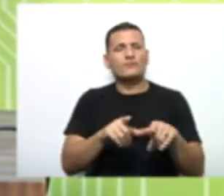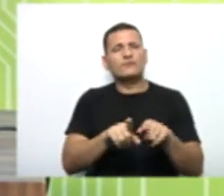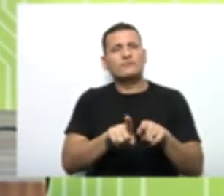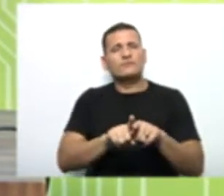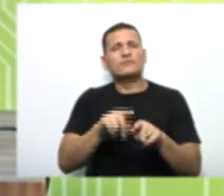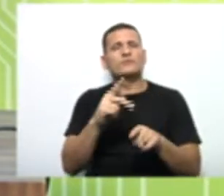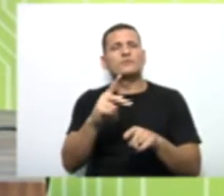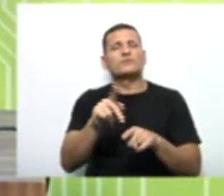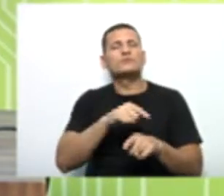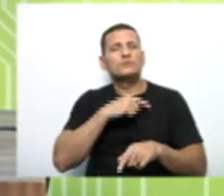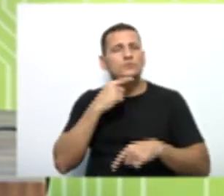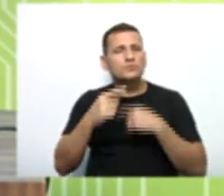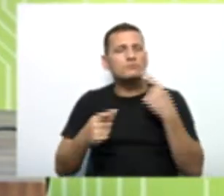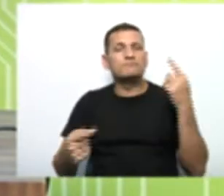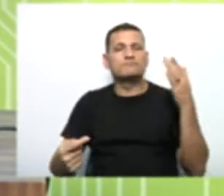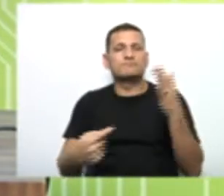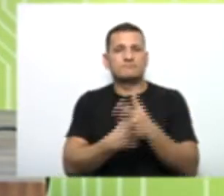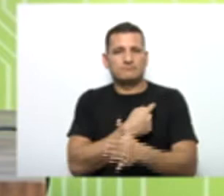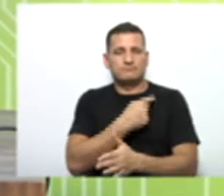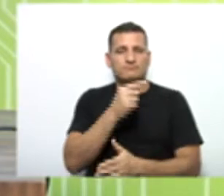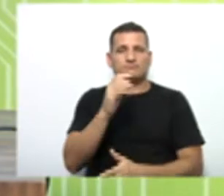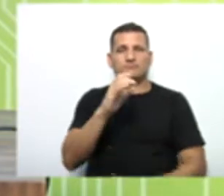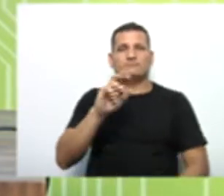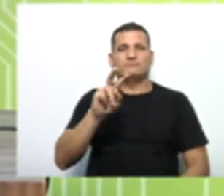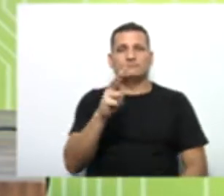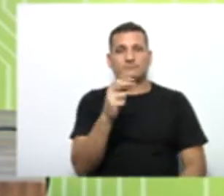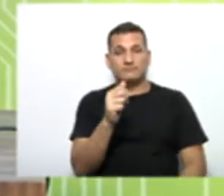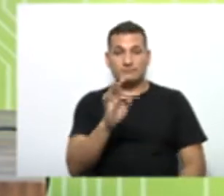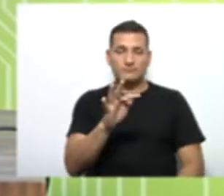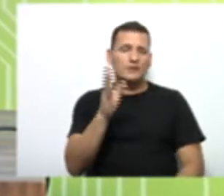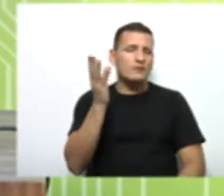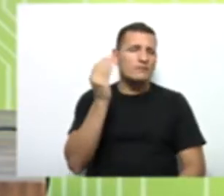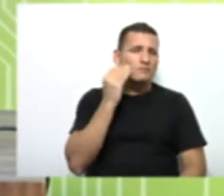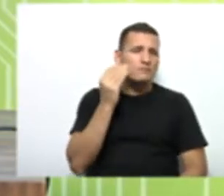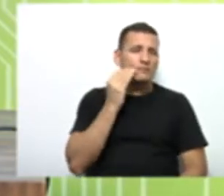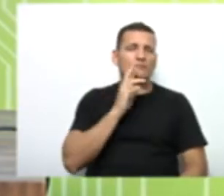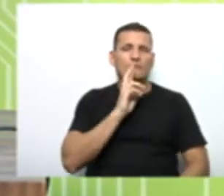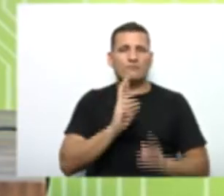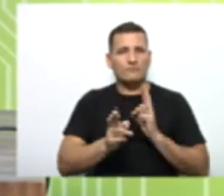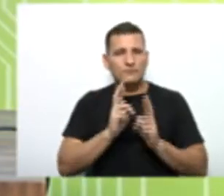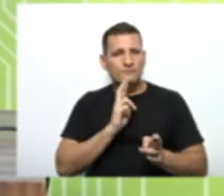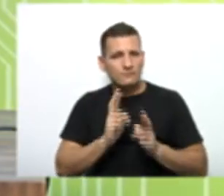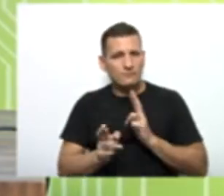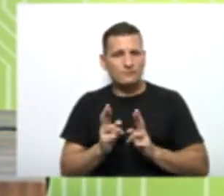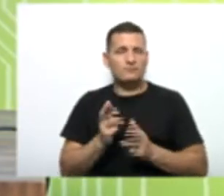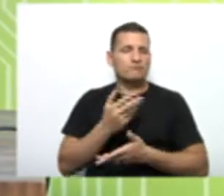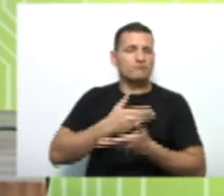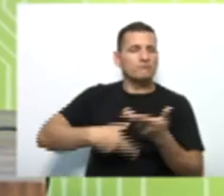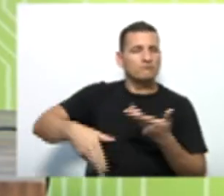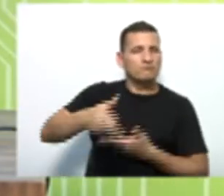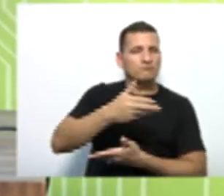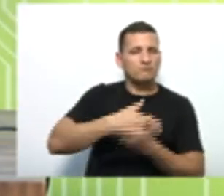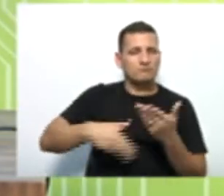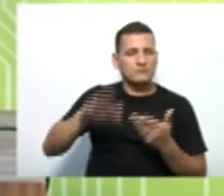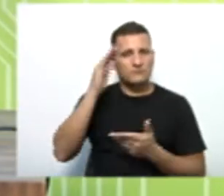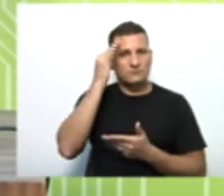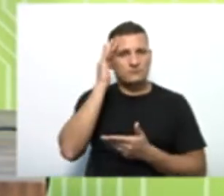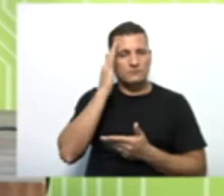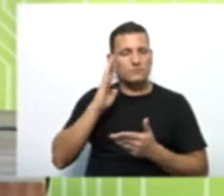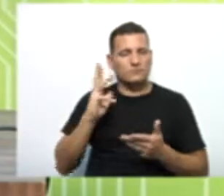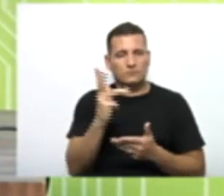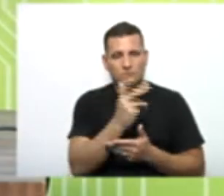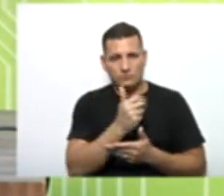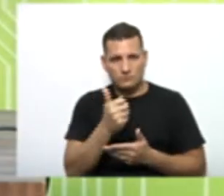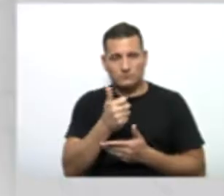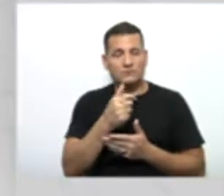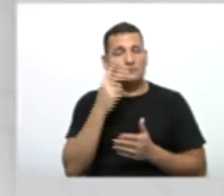no chat zap, que a gente vai também respondendo e tentando fazer de maneira que todo mundo possa compreender. Então, vamos dar uma olhadinha